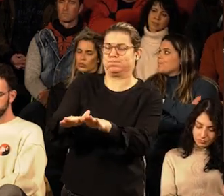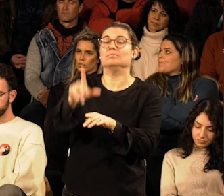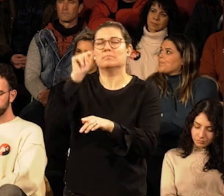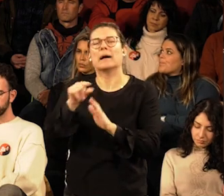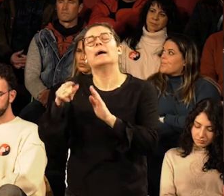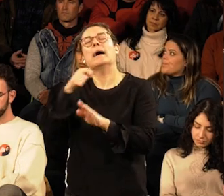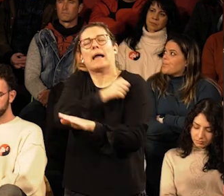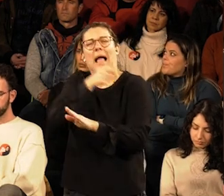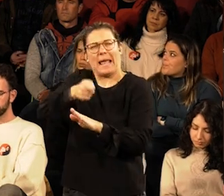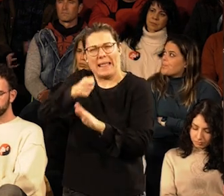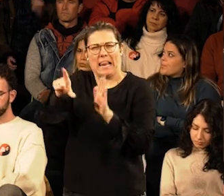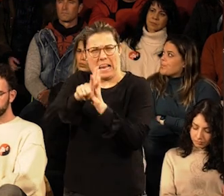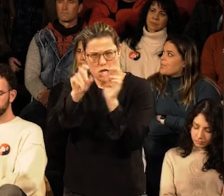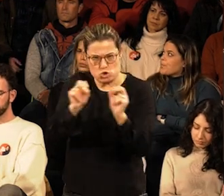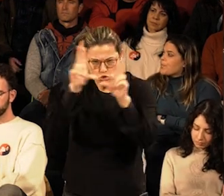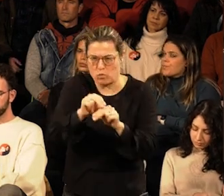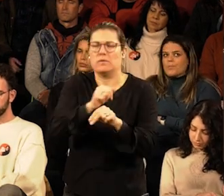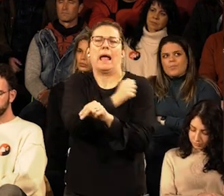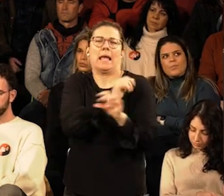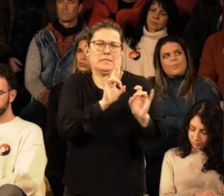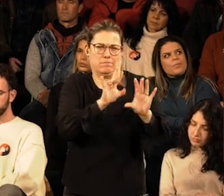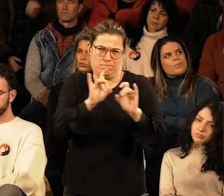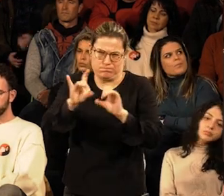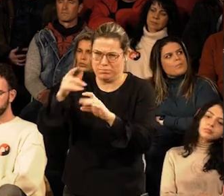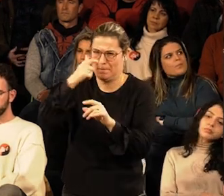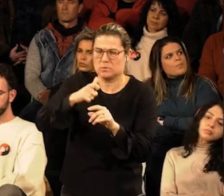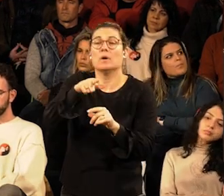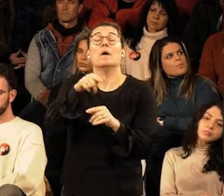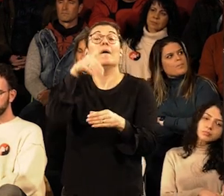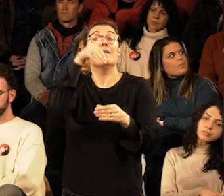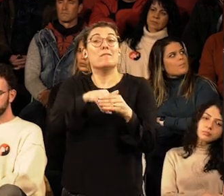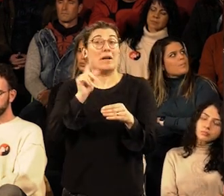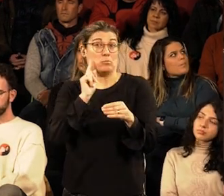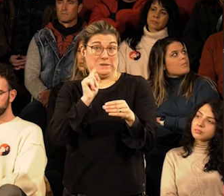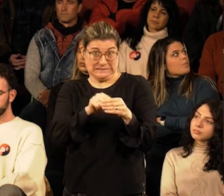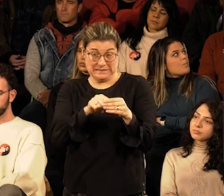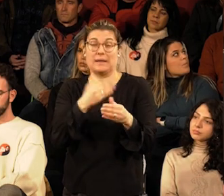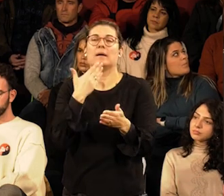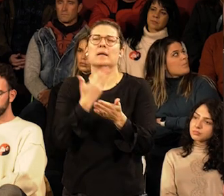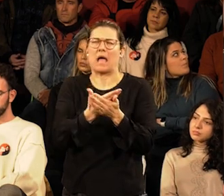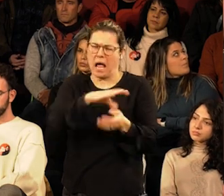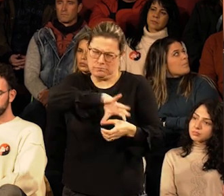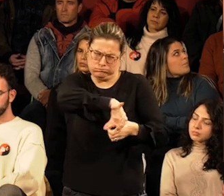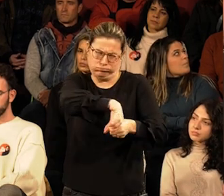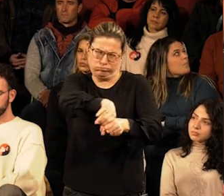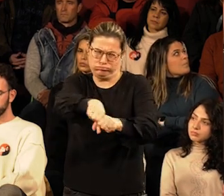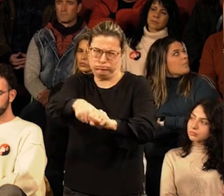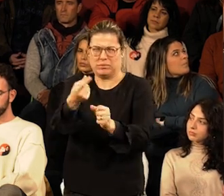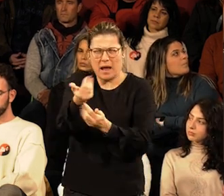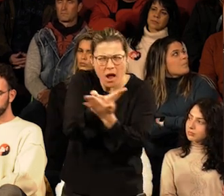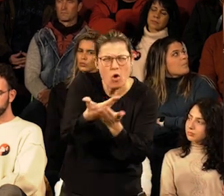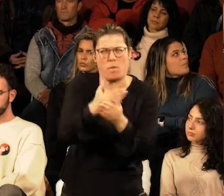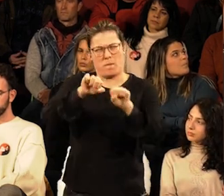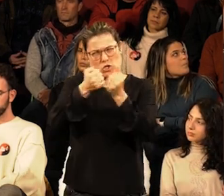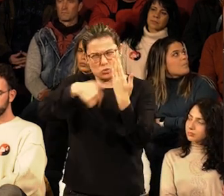das rendas os despejos o voto útil traduzir-se num rasto de destruição económica e